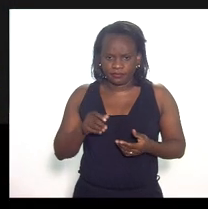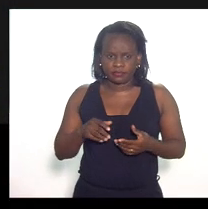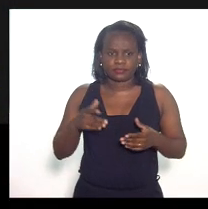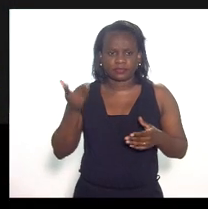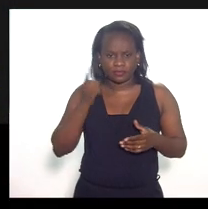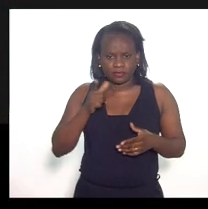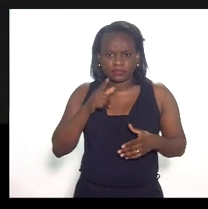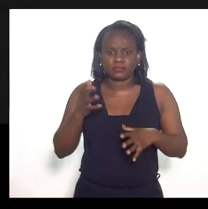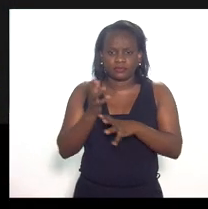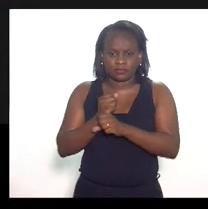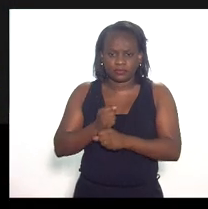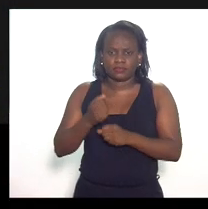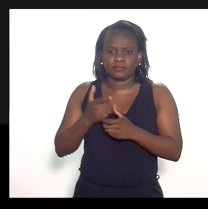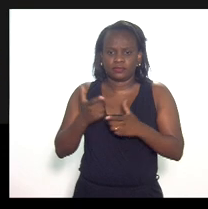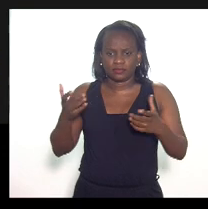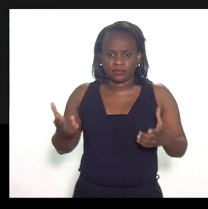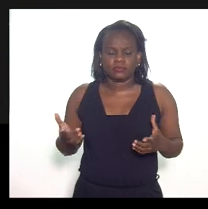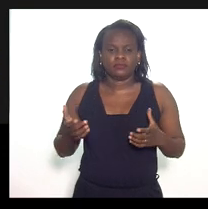um quantitativo grande